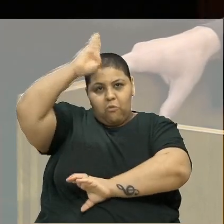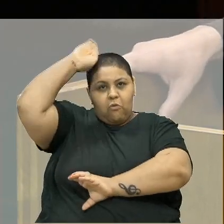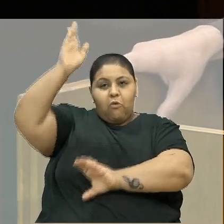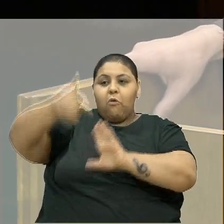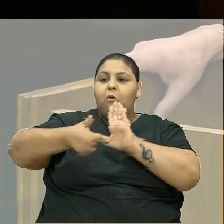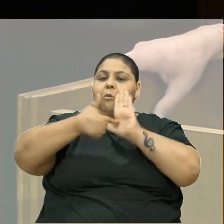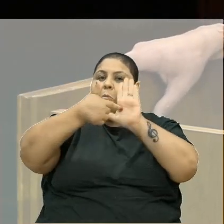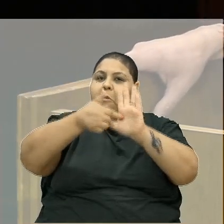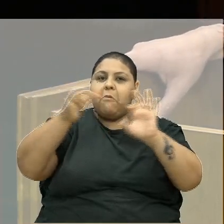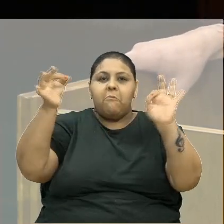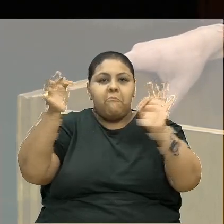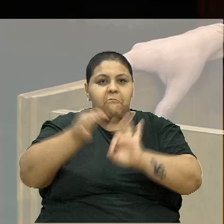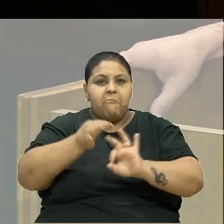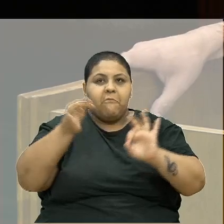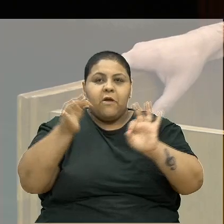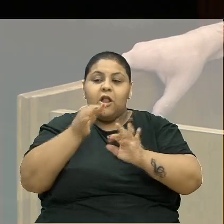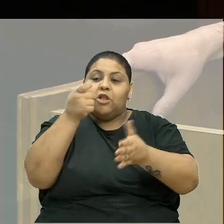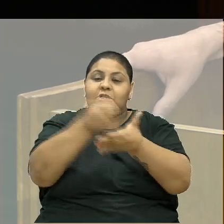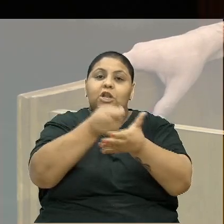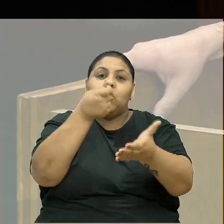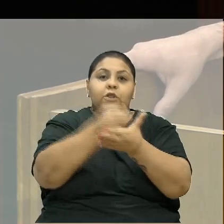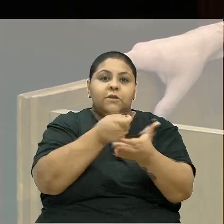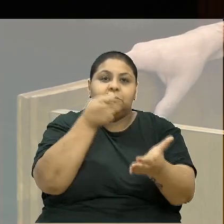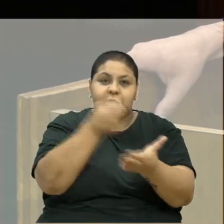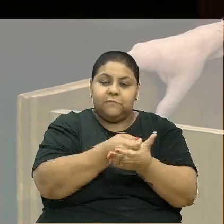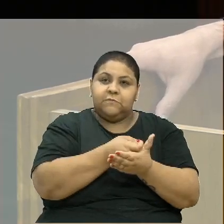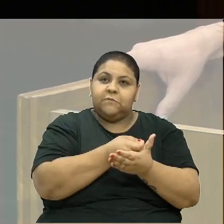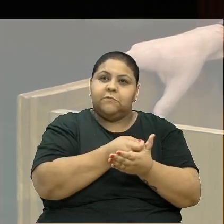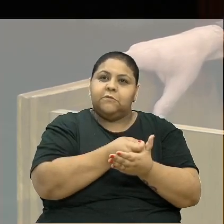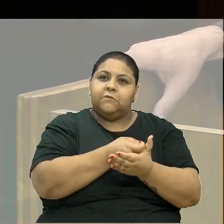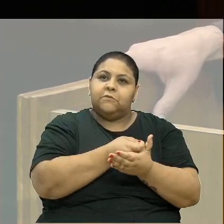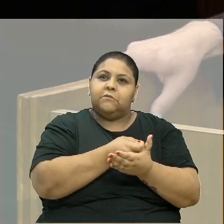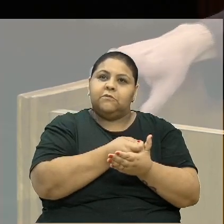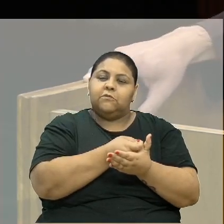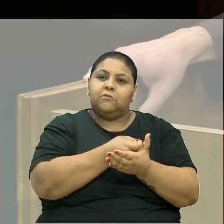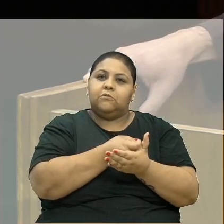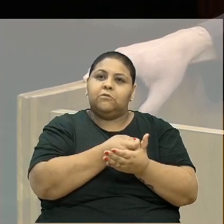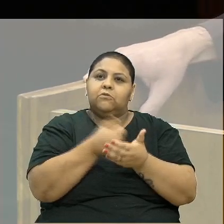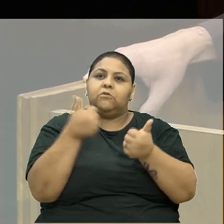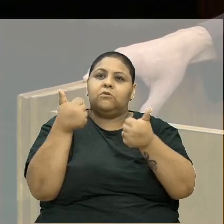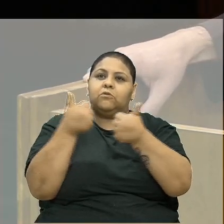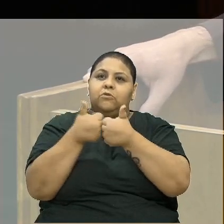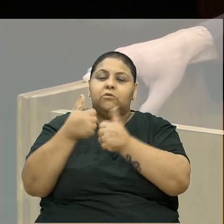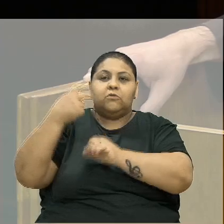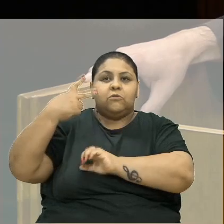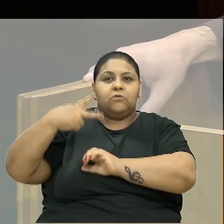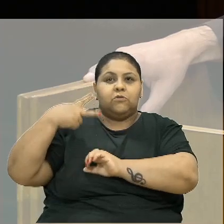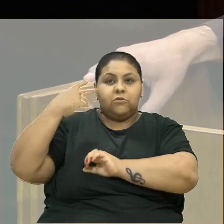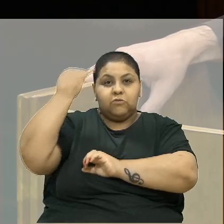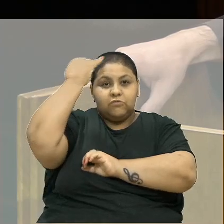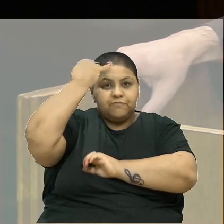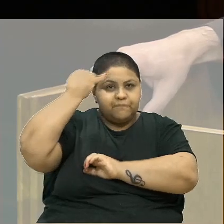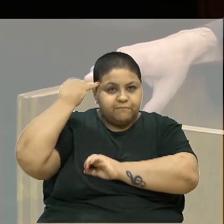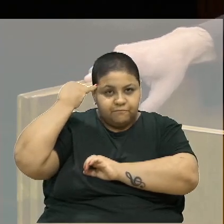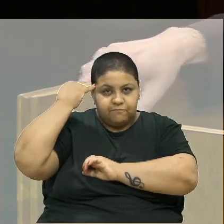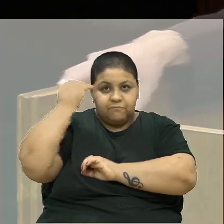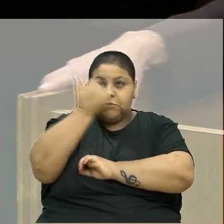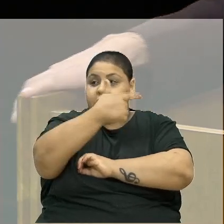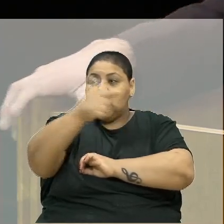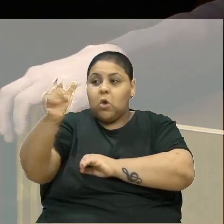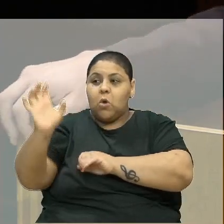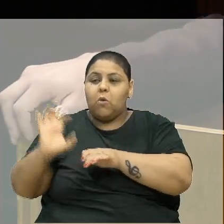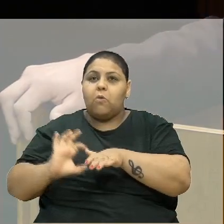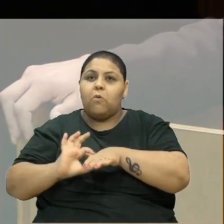quanto foi eficaz aquela nossa luta ali, juntamente do vereador D'Ambrós, e outras